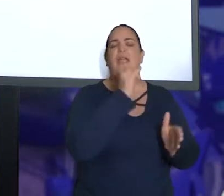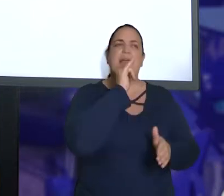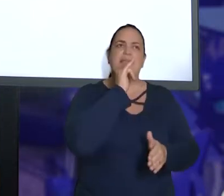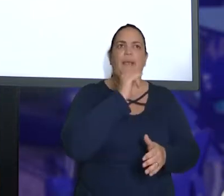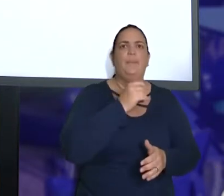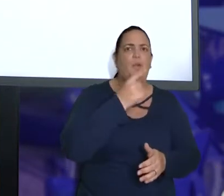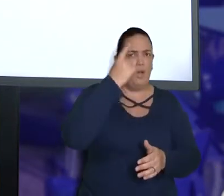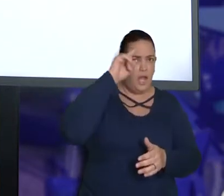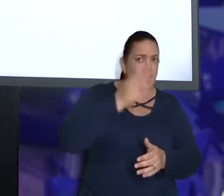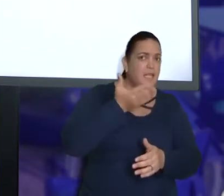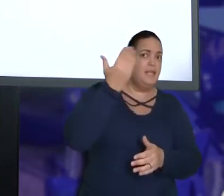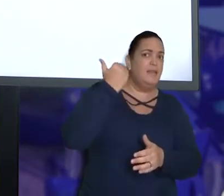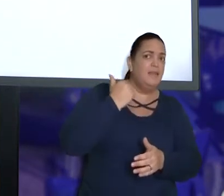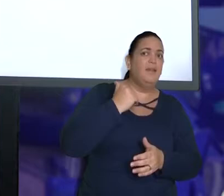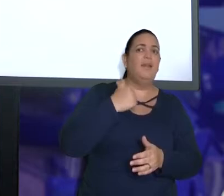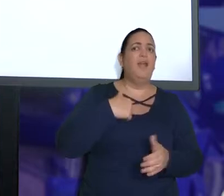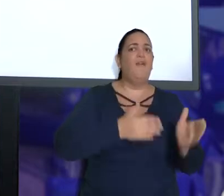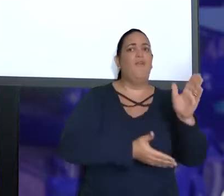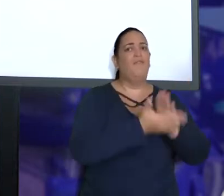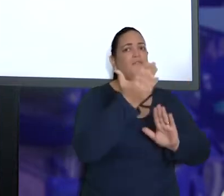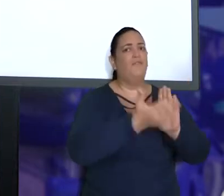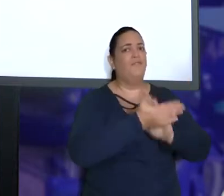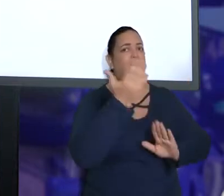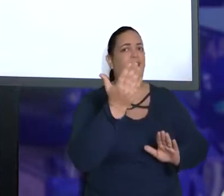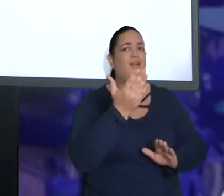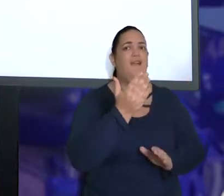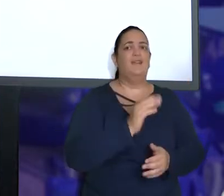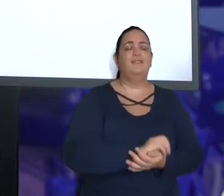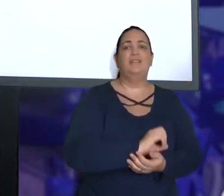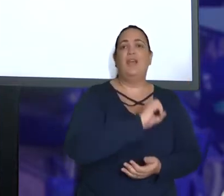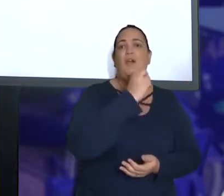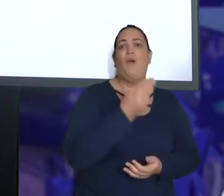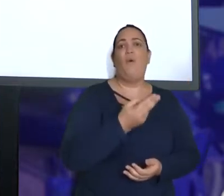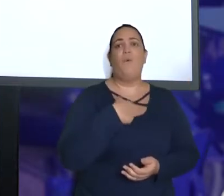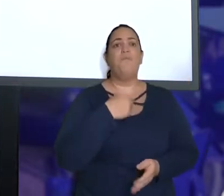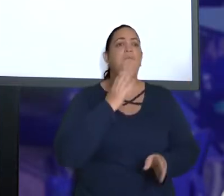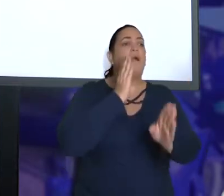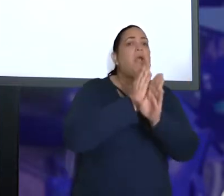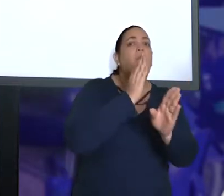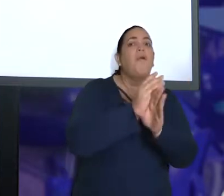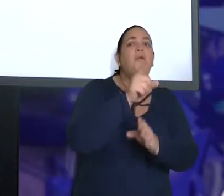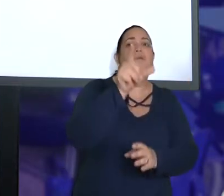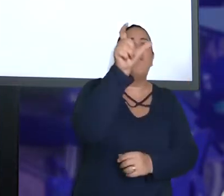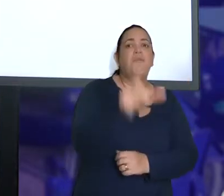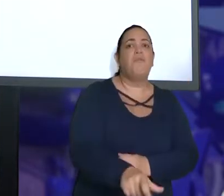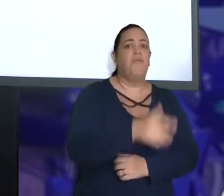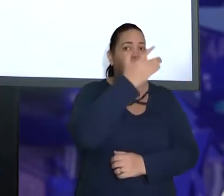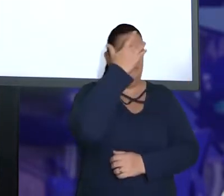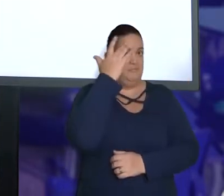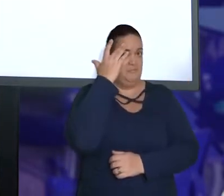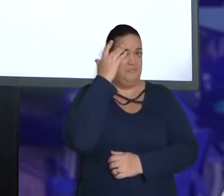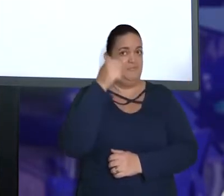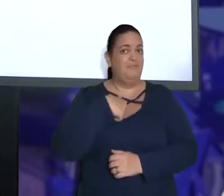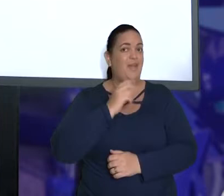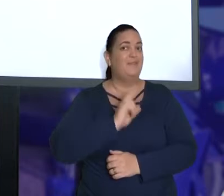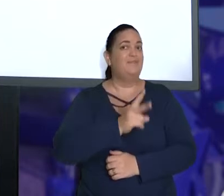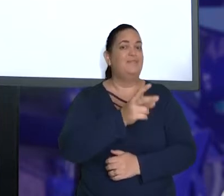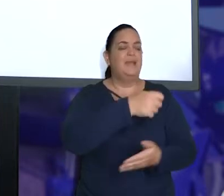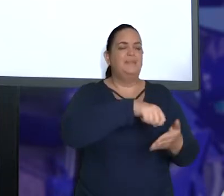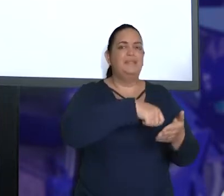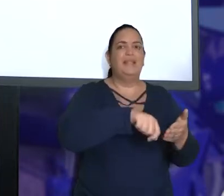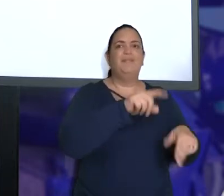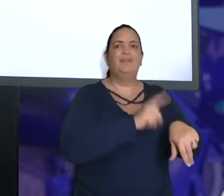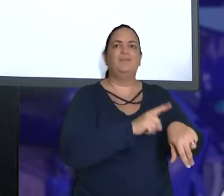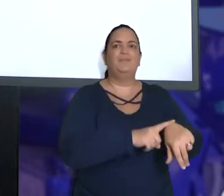eu viajei. Olha, em tal momento eu encontrei aquela pessoa. Então eu estou sempre escrevendo